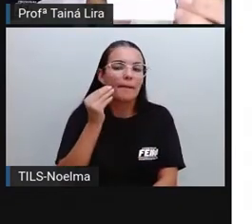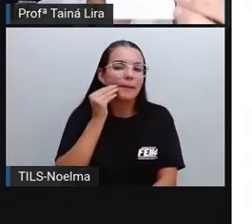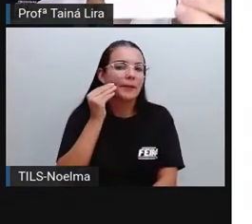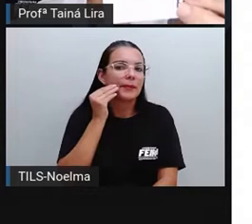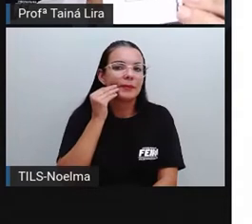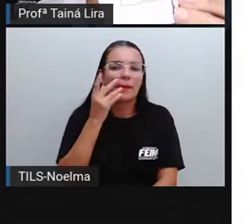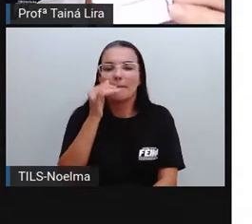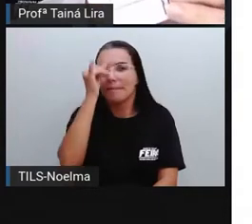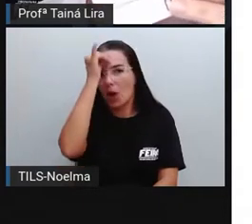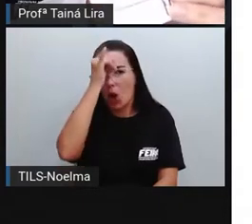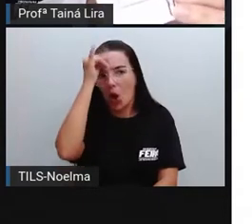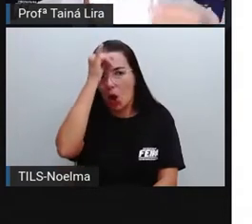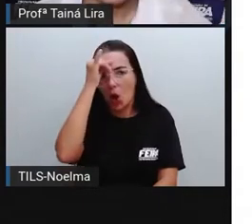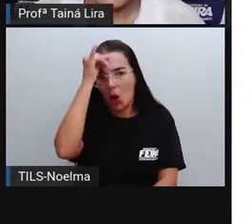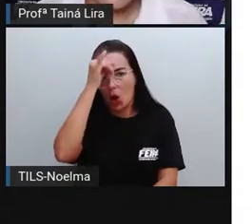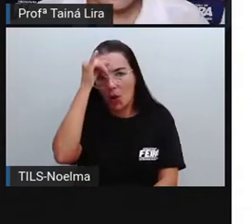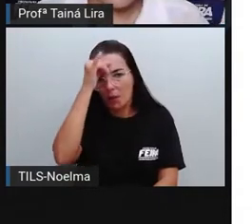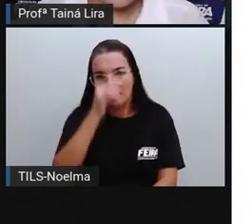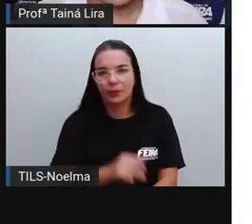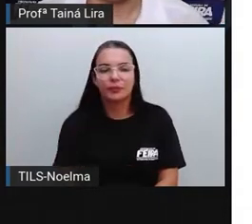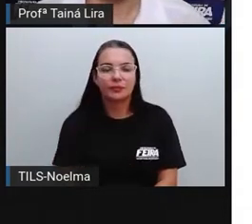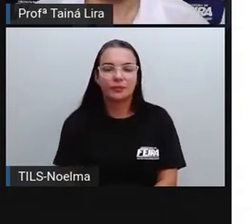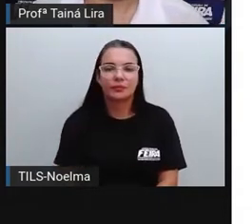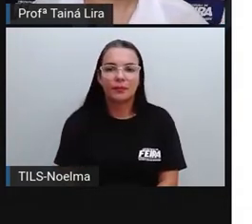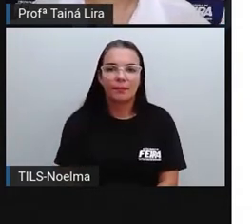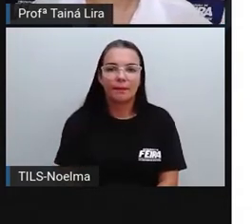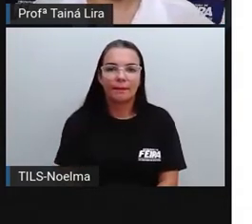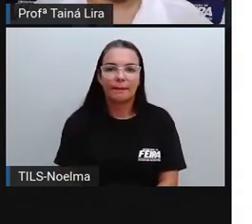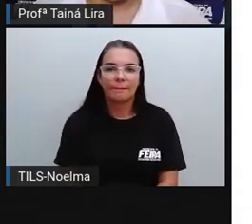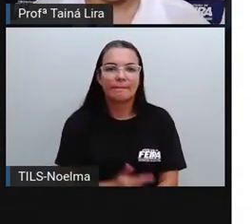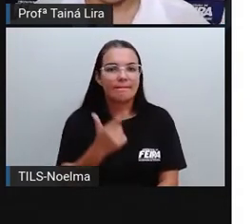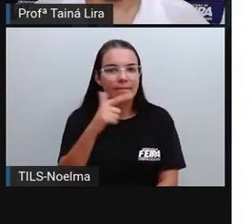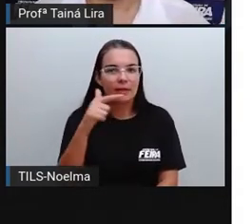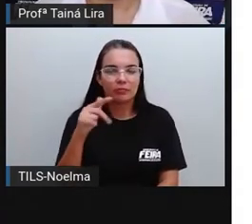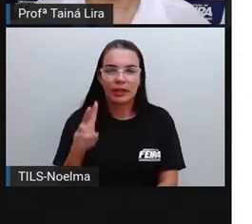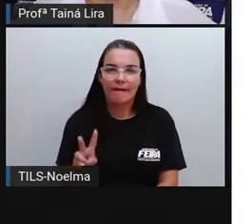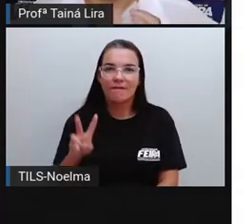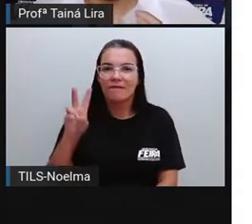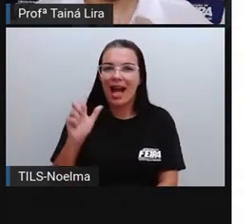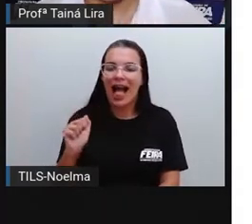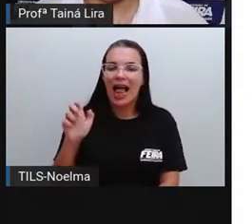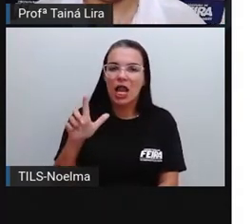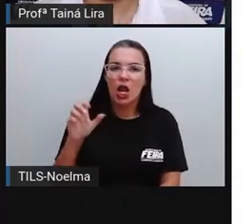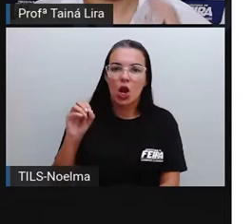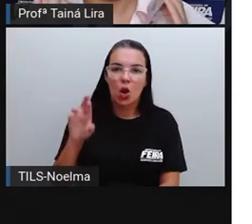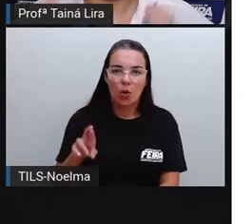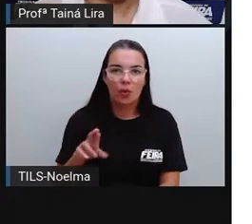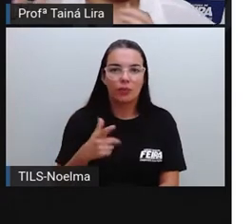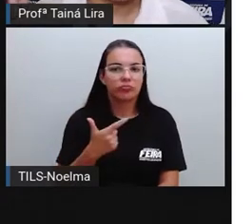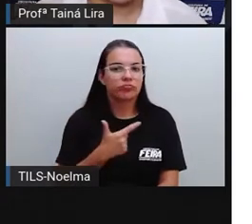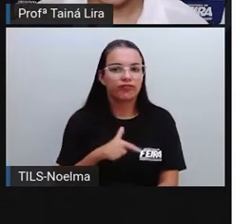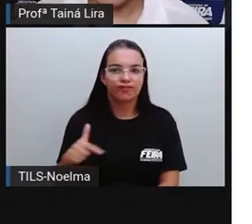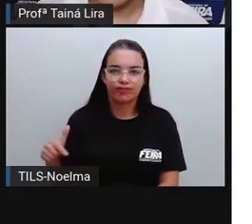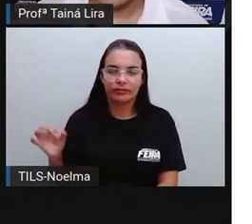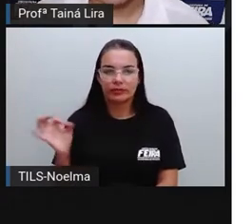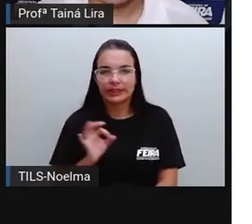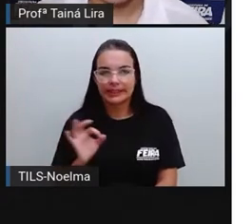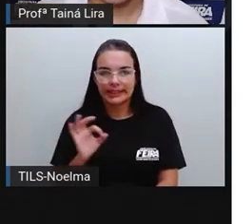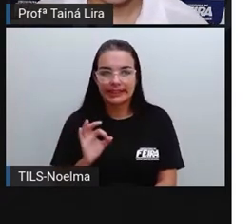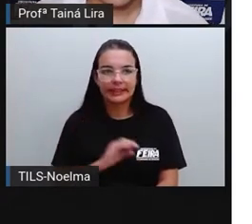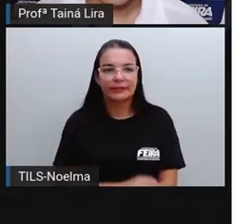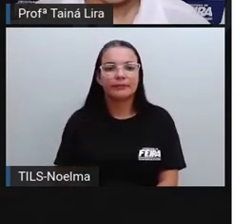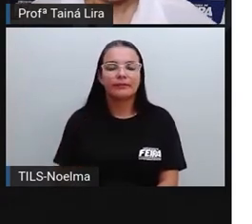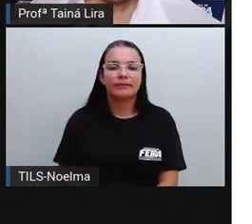aí do bobo da corte, né? E aí, ela não tem, apesar dela ter esse desenho, ela não tem um valor